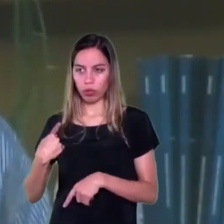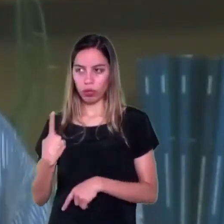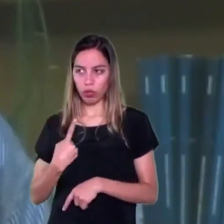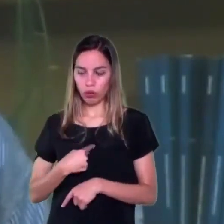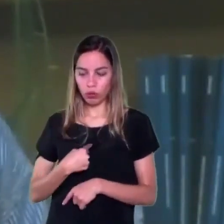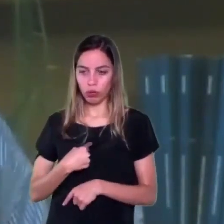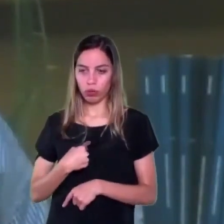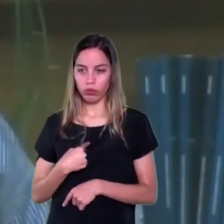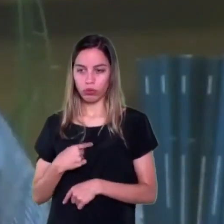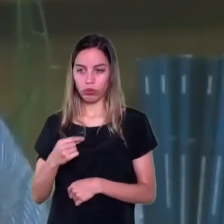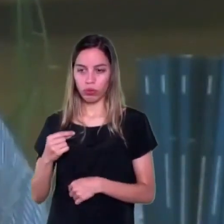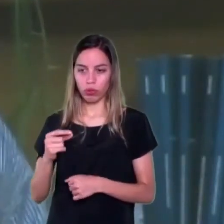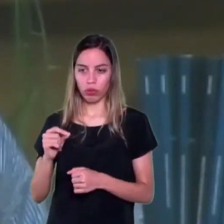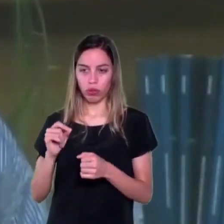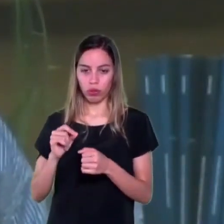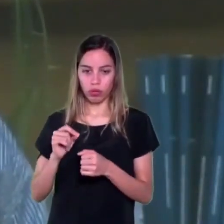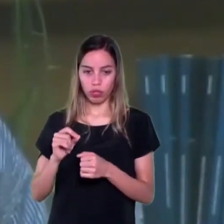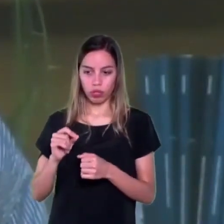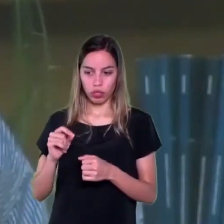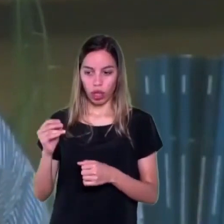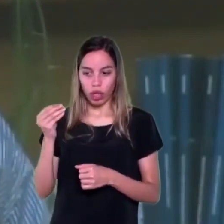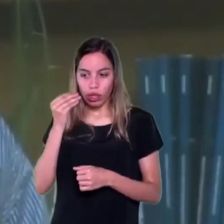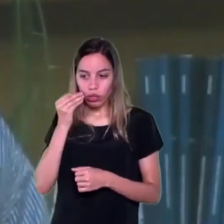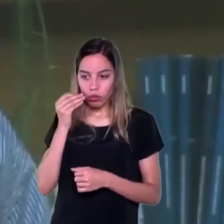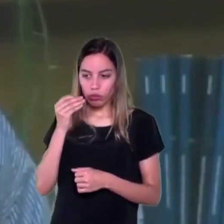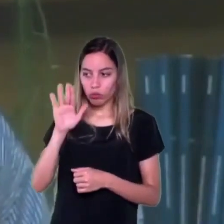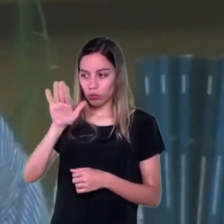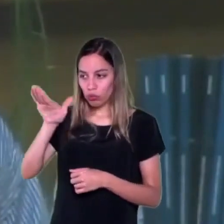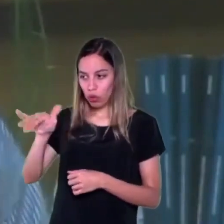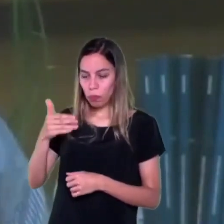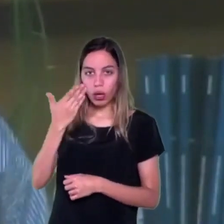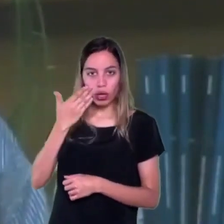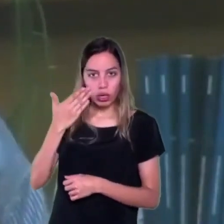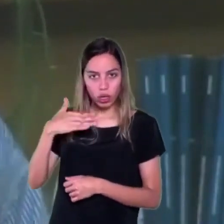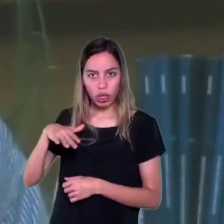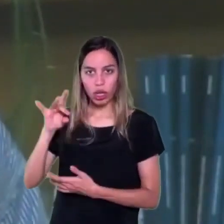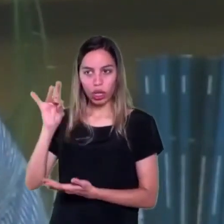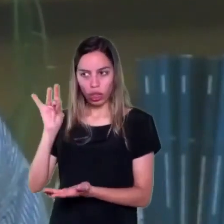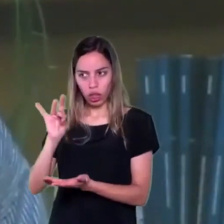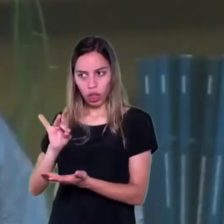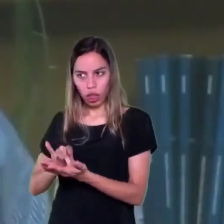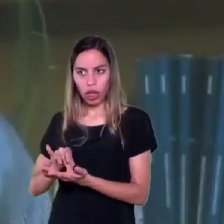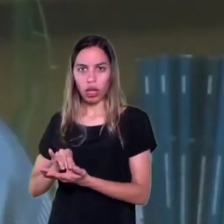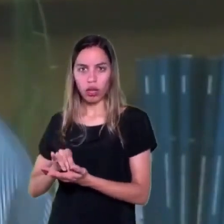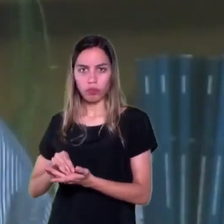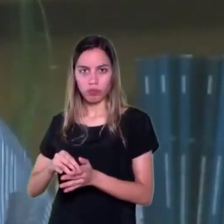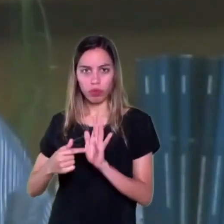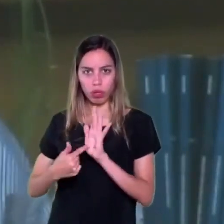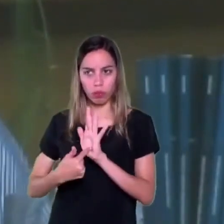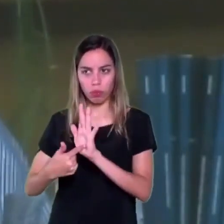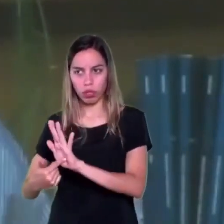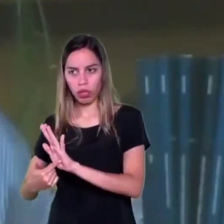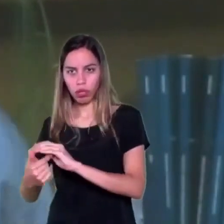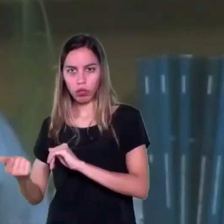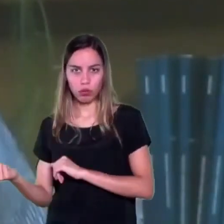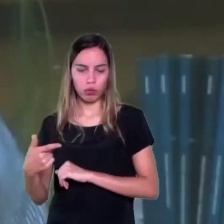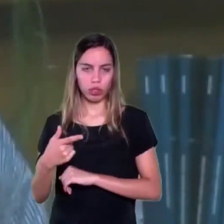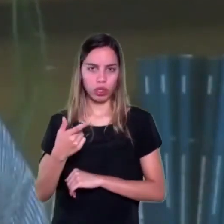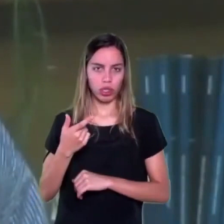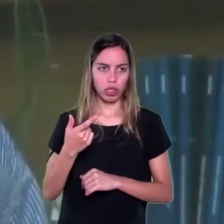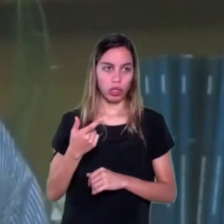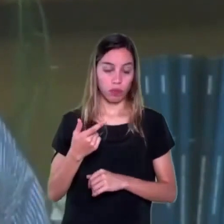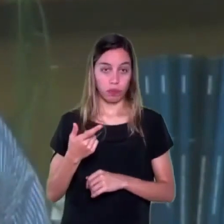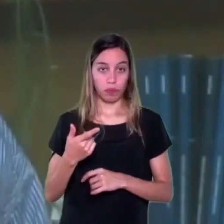resolvemos trabalhar com criança, que, em geral, os grupos de teatro preferem adultos fazendo criança, e